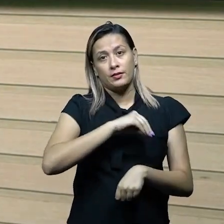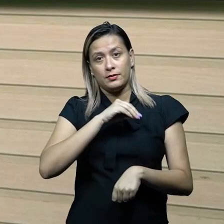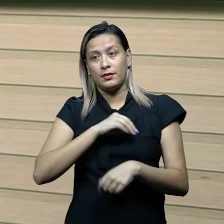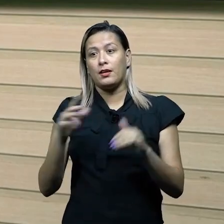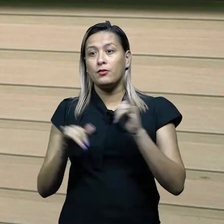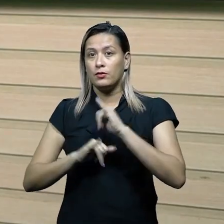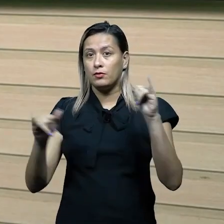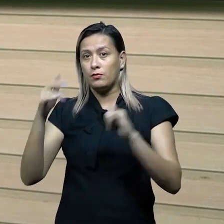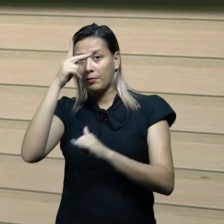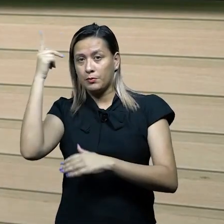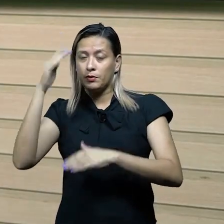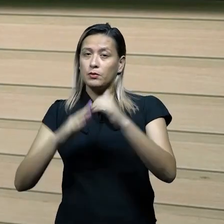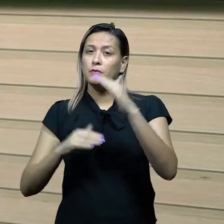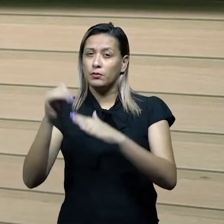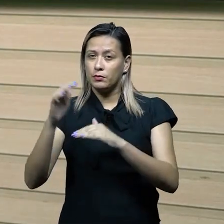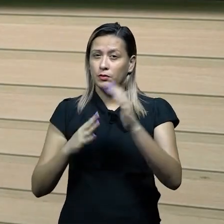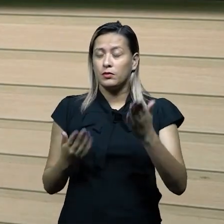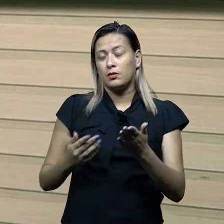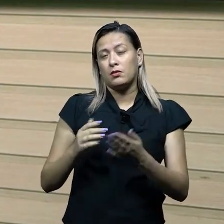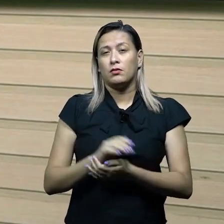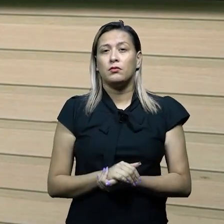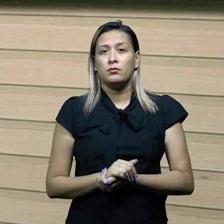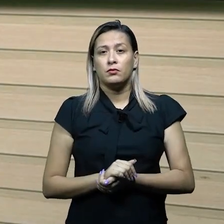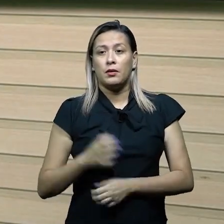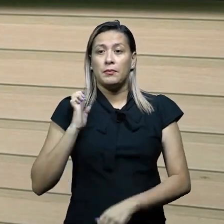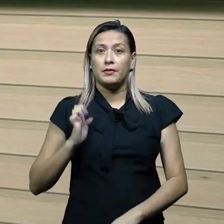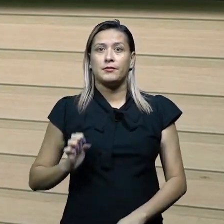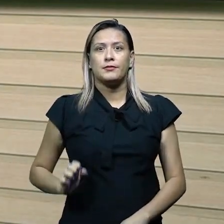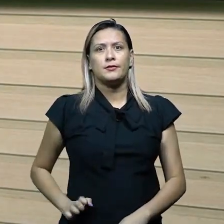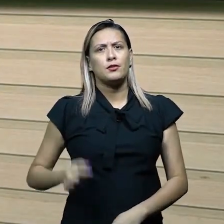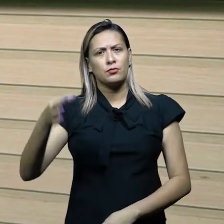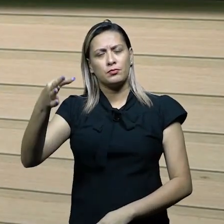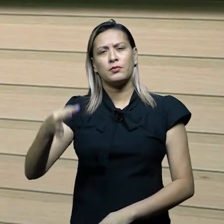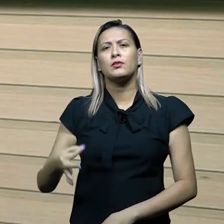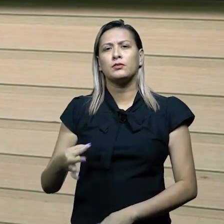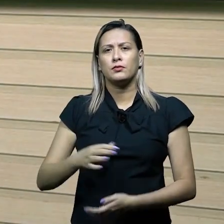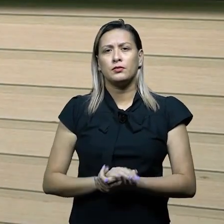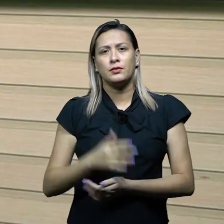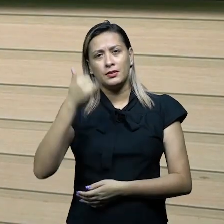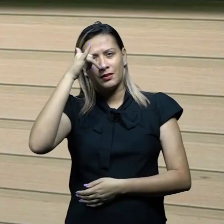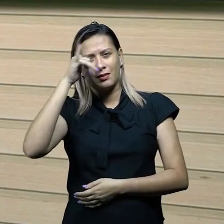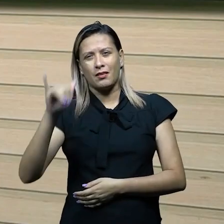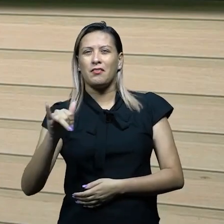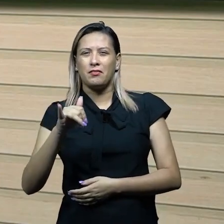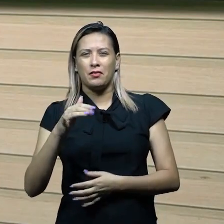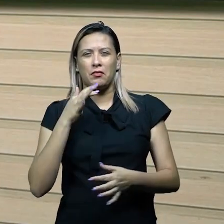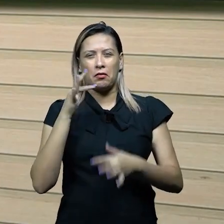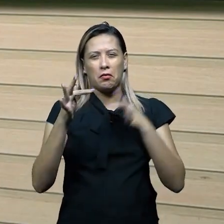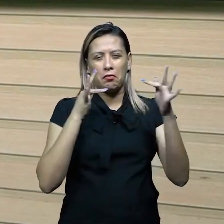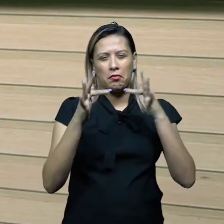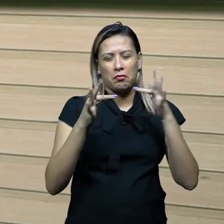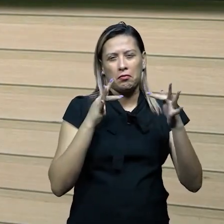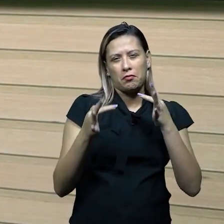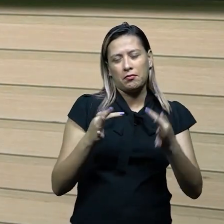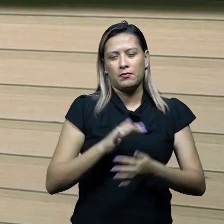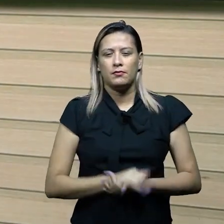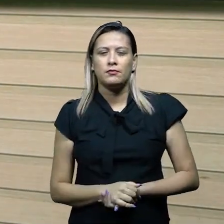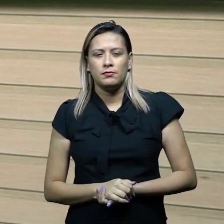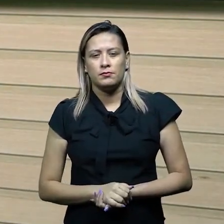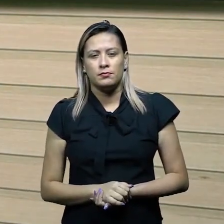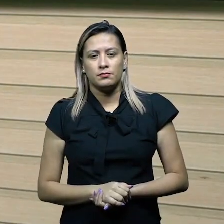seus funcionários, vai ficar até um processo, vou usar o termo, até mais ético, mais justo, e vai evitar alguns disse e me